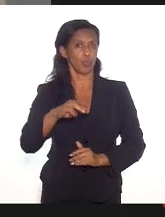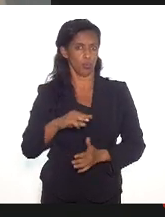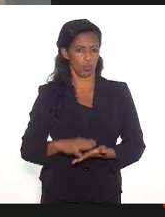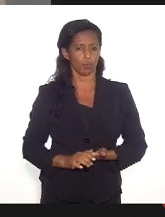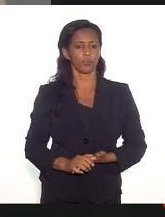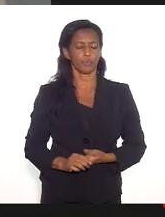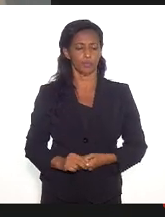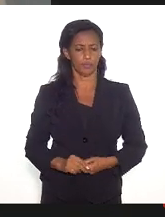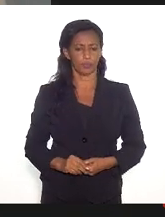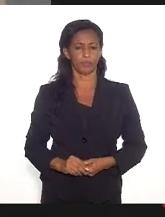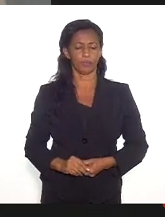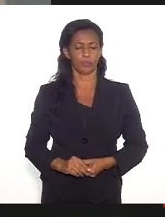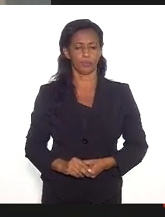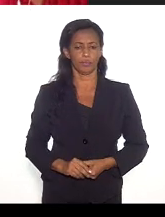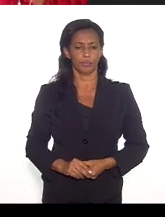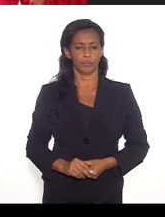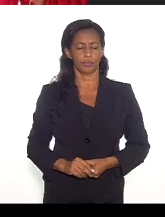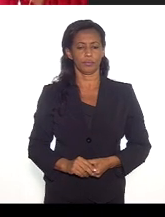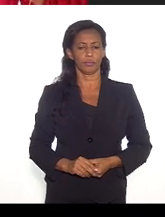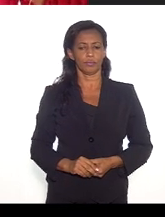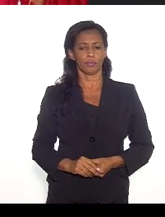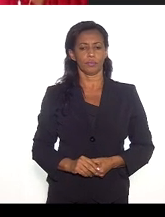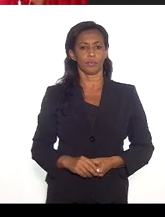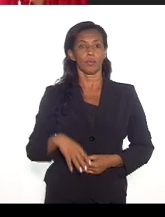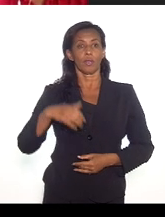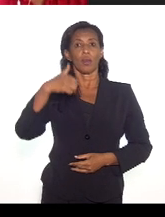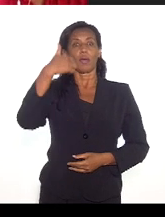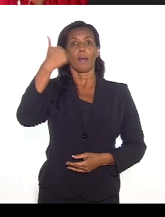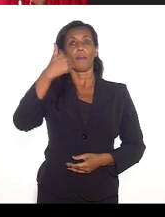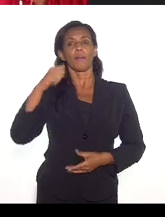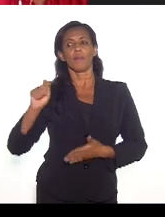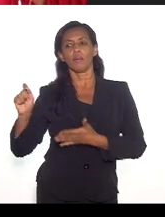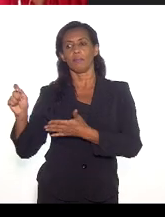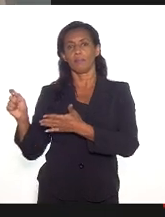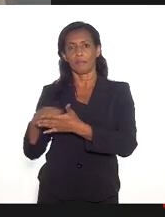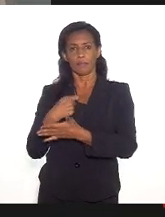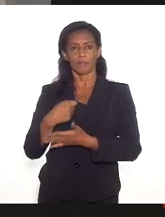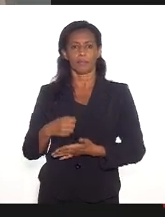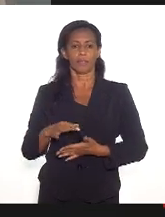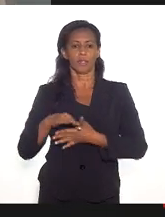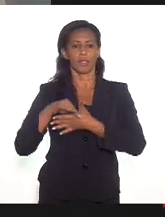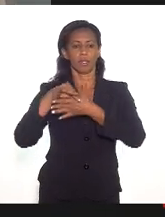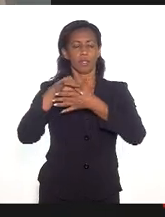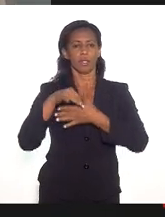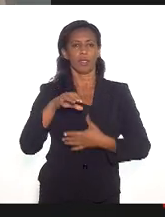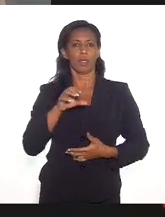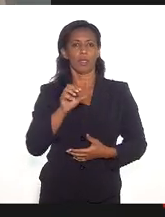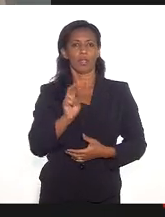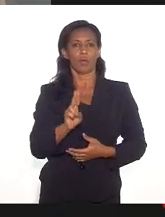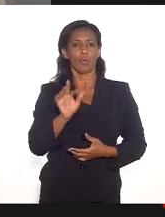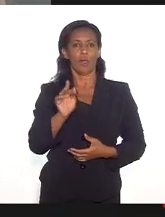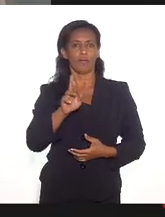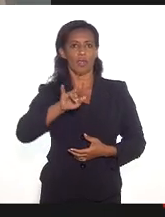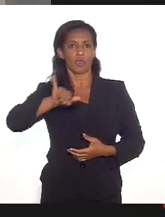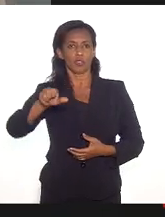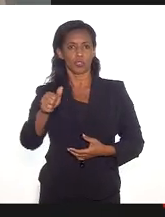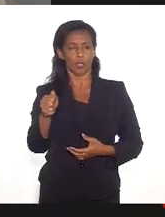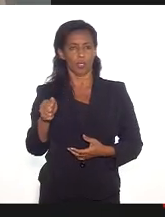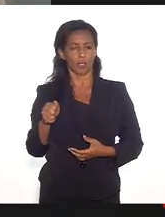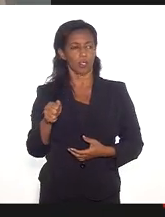Pode ser? Pode ser. Então vamos ao primeiro inscrito, é o representante da UFRJ, o